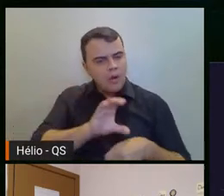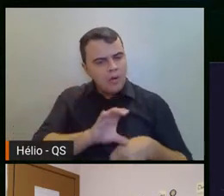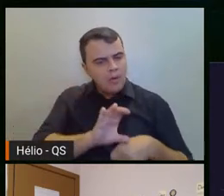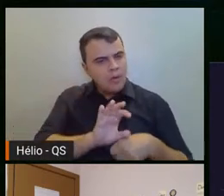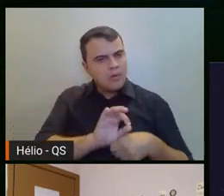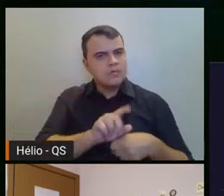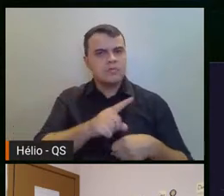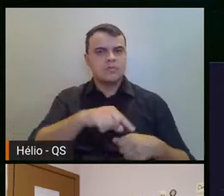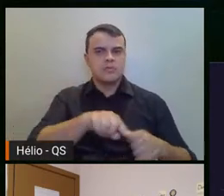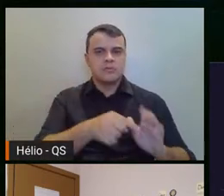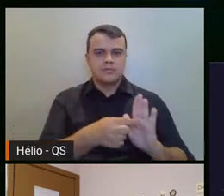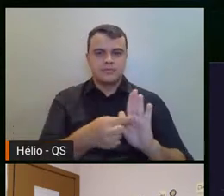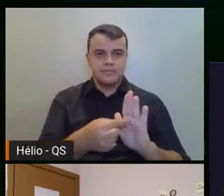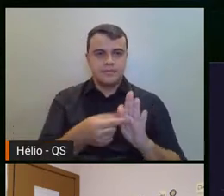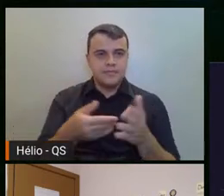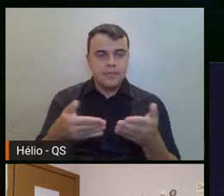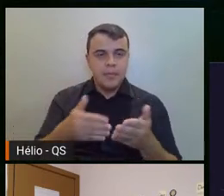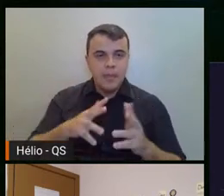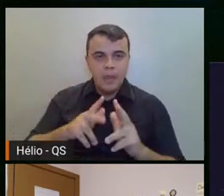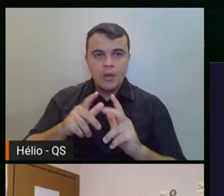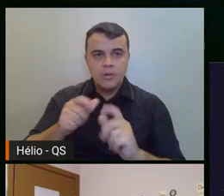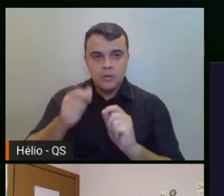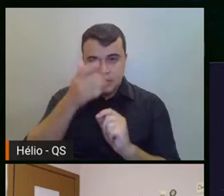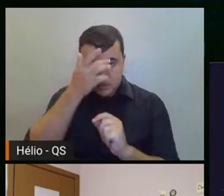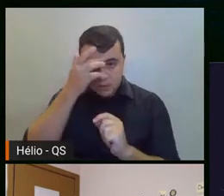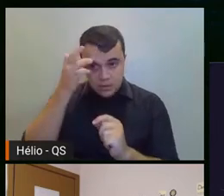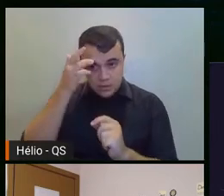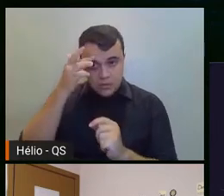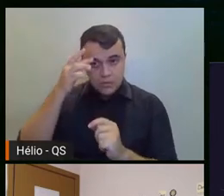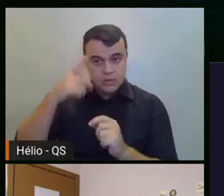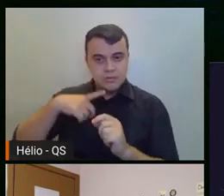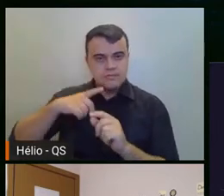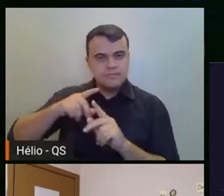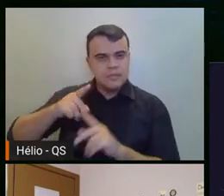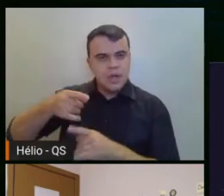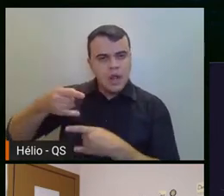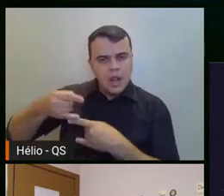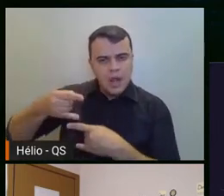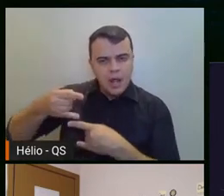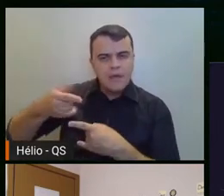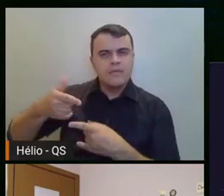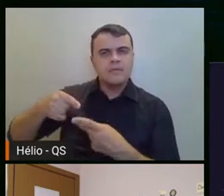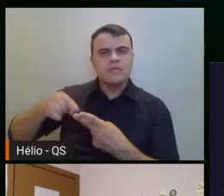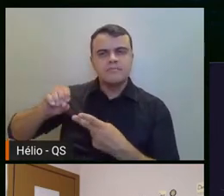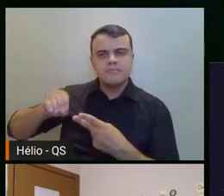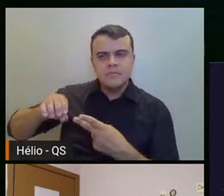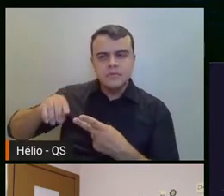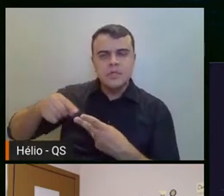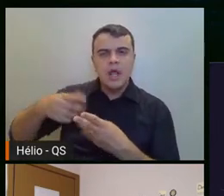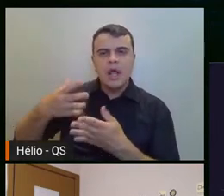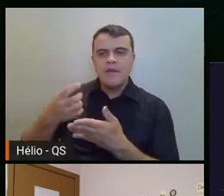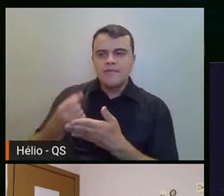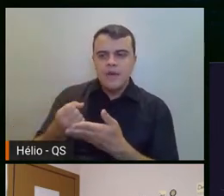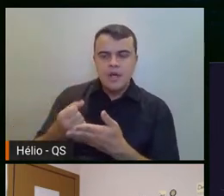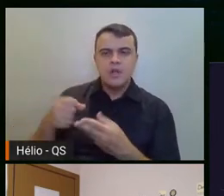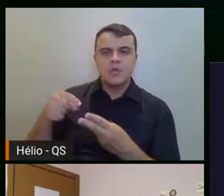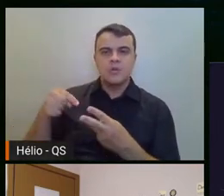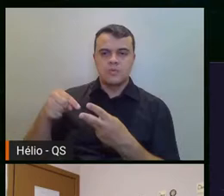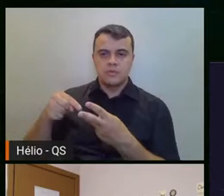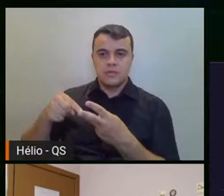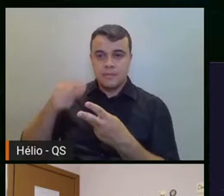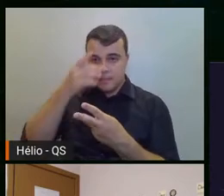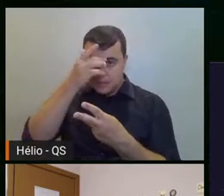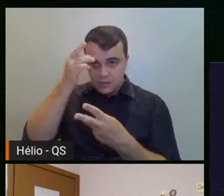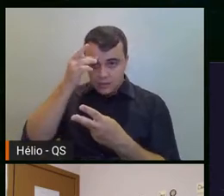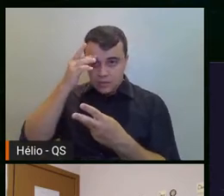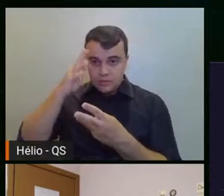esse programa para vocês né todas as pessoas que estão desde as mentorias ali desde os conteúdos gravados desde das pessoas que estão